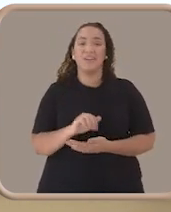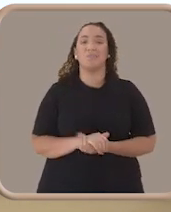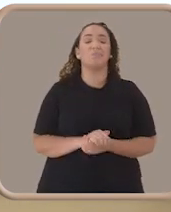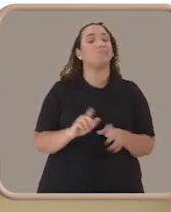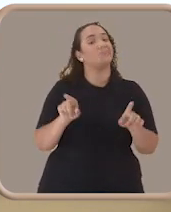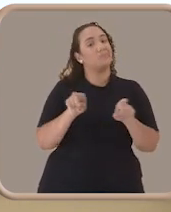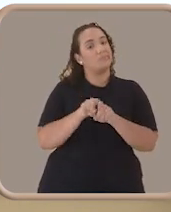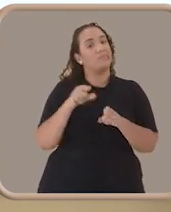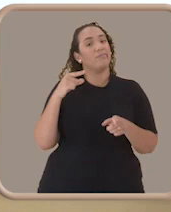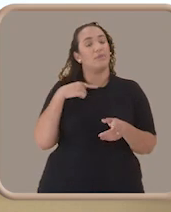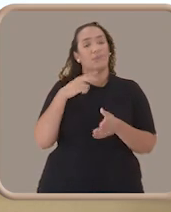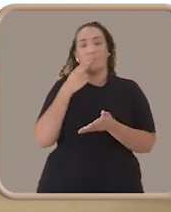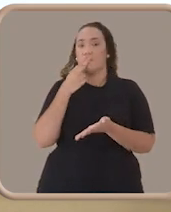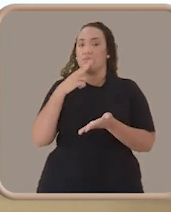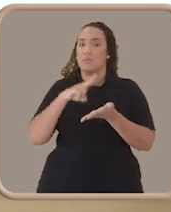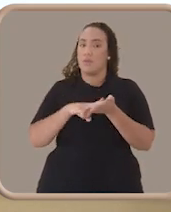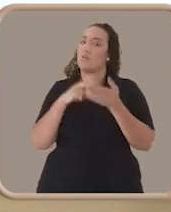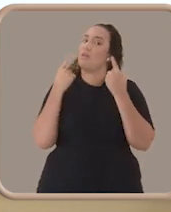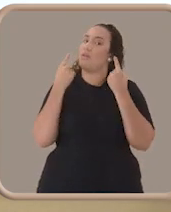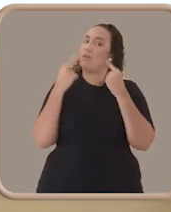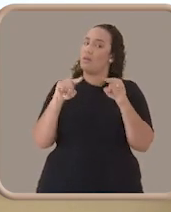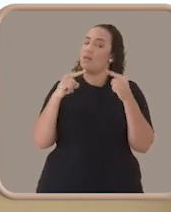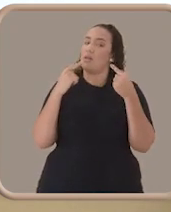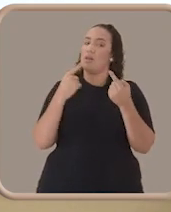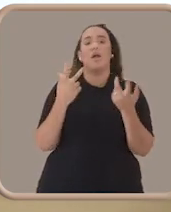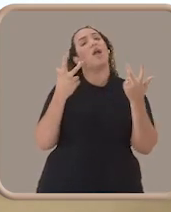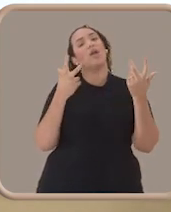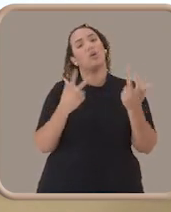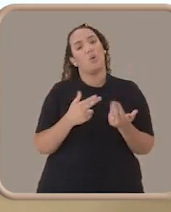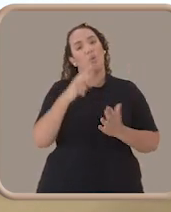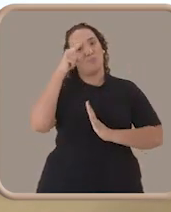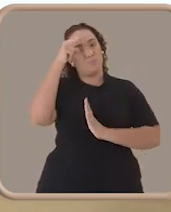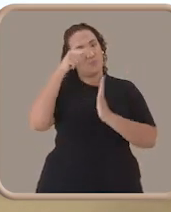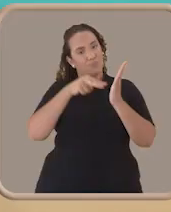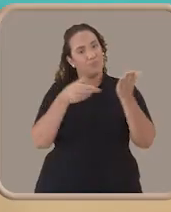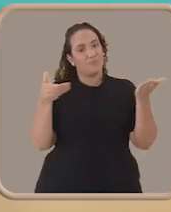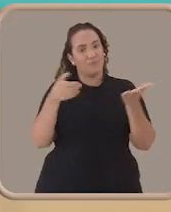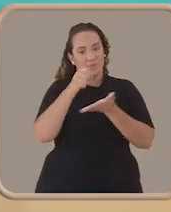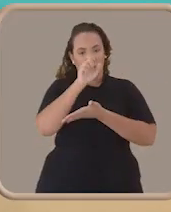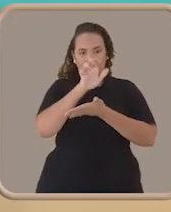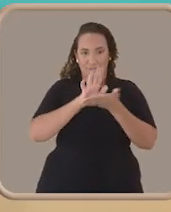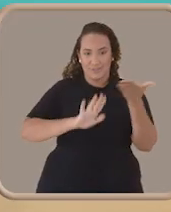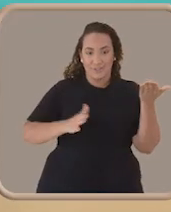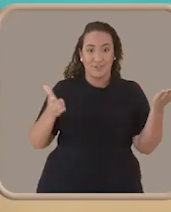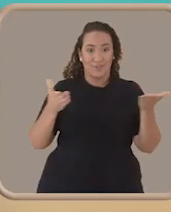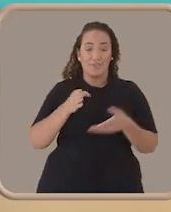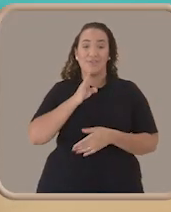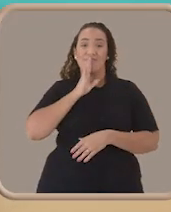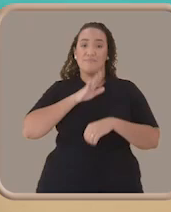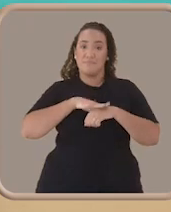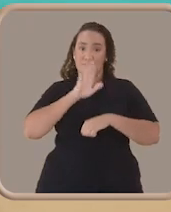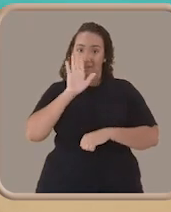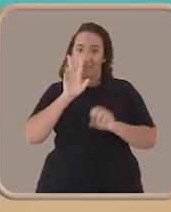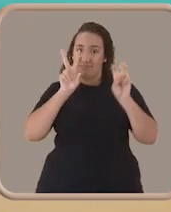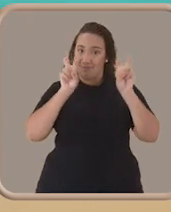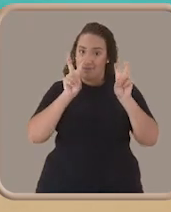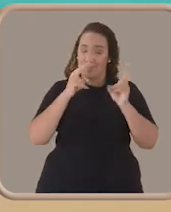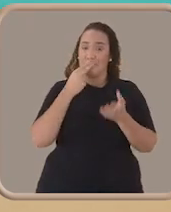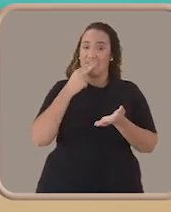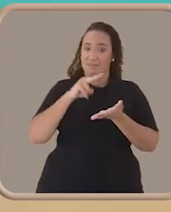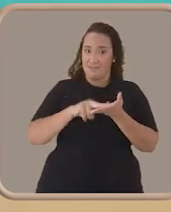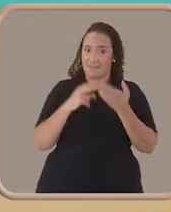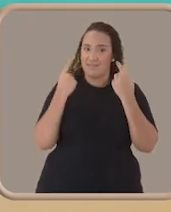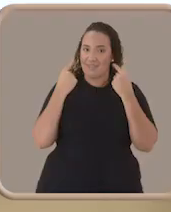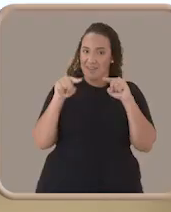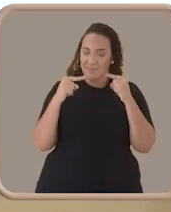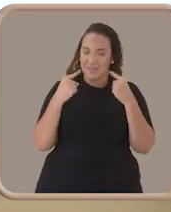as cartas de reclamação, como essa que acabamos de ler no exercício. Vamos conhecer um pouco mais sobre esse tipo de